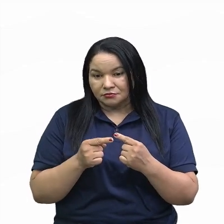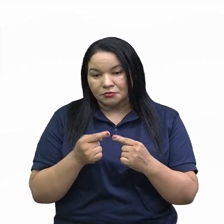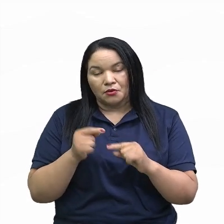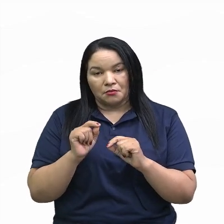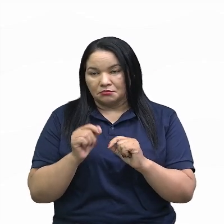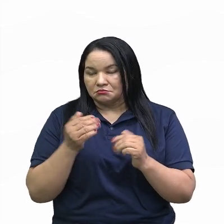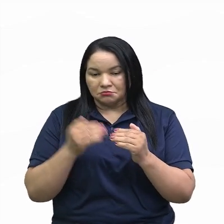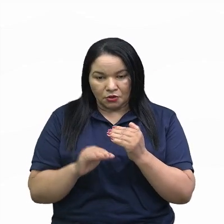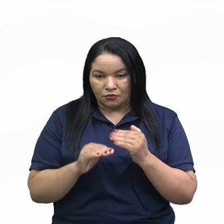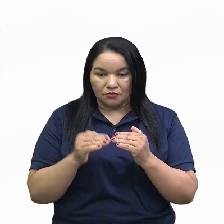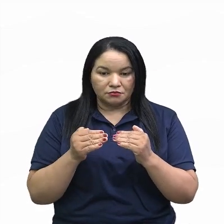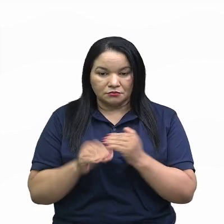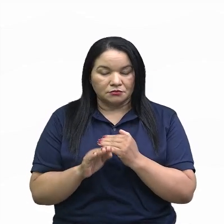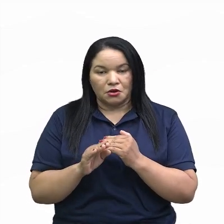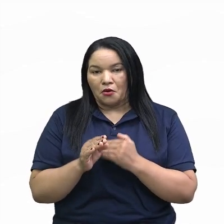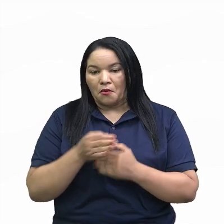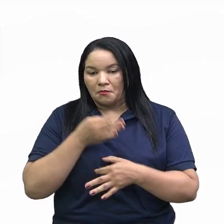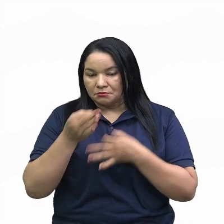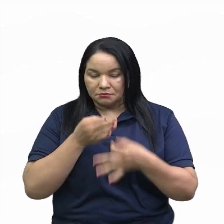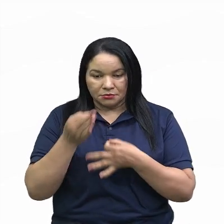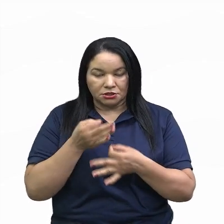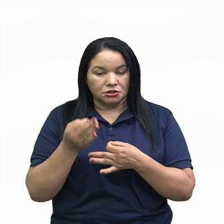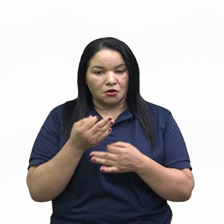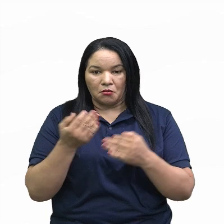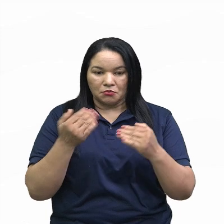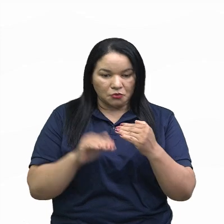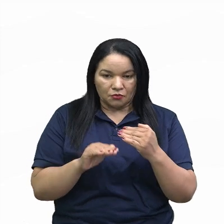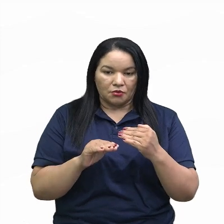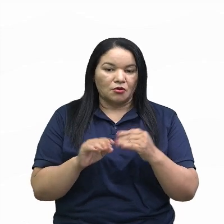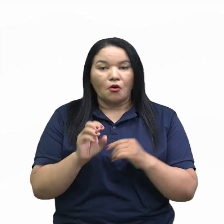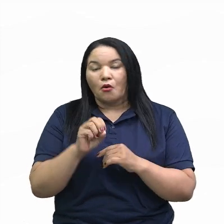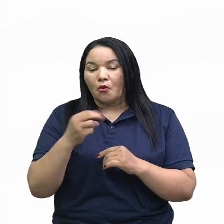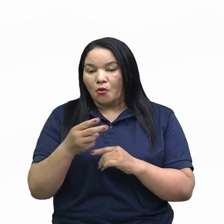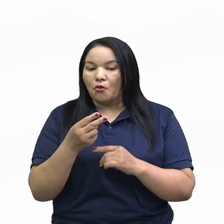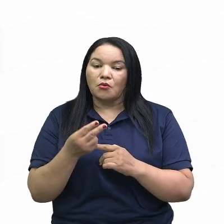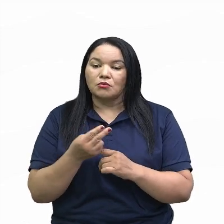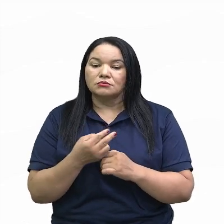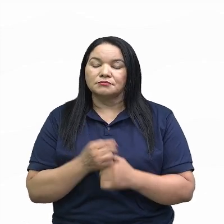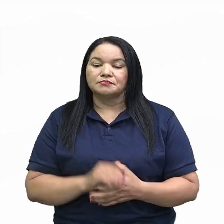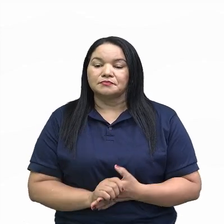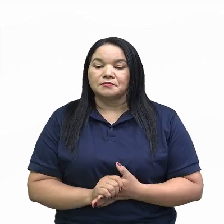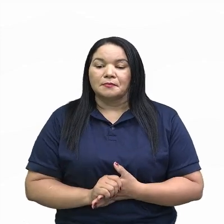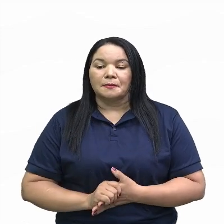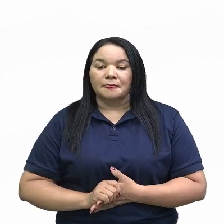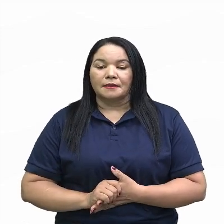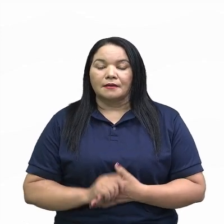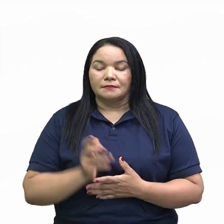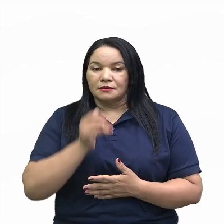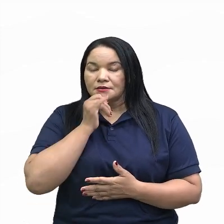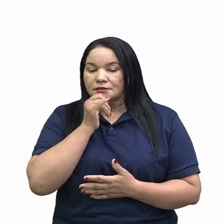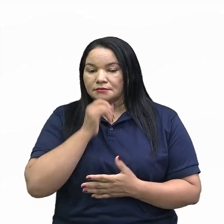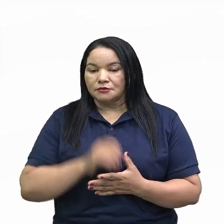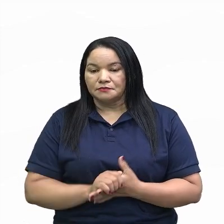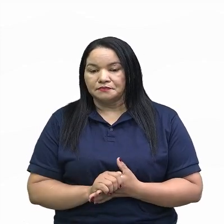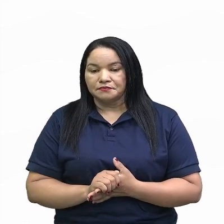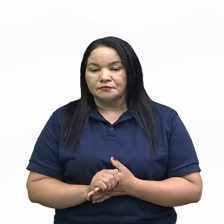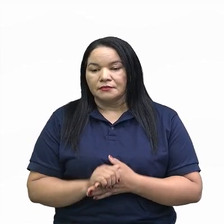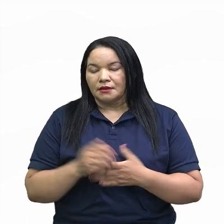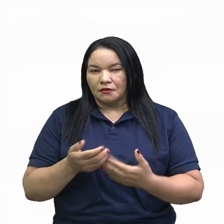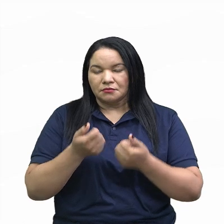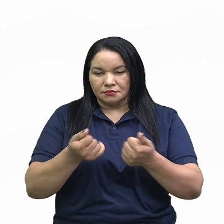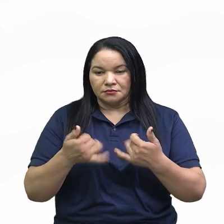ideia, ou seja, com a opinião exposta, ou com a sua sustentação. Nesse sentido, os argumentos apresentados funcionarão